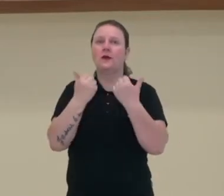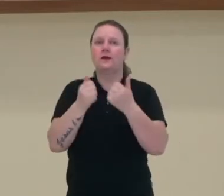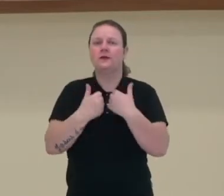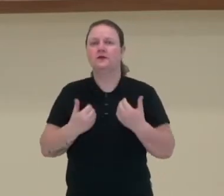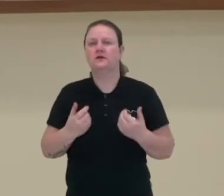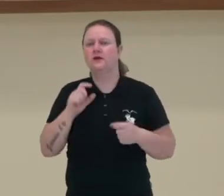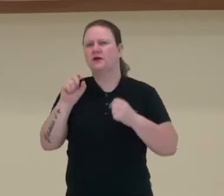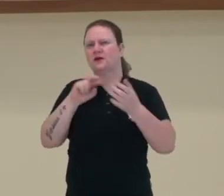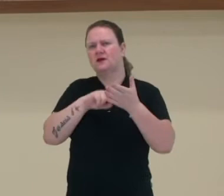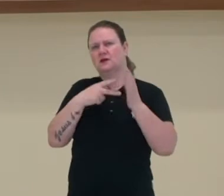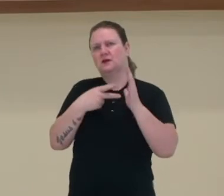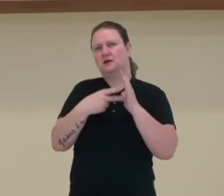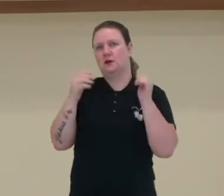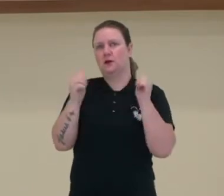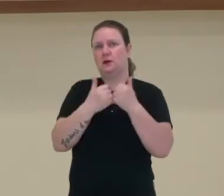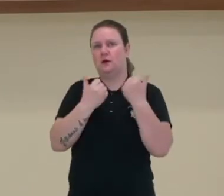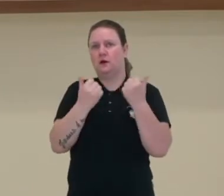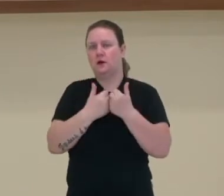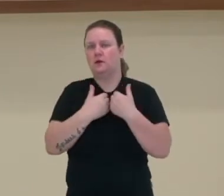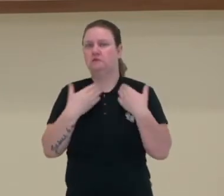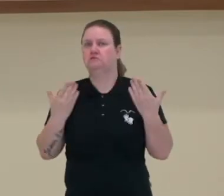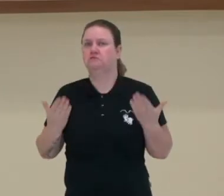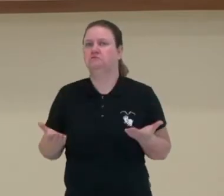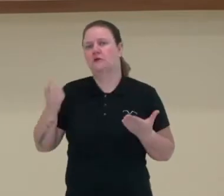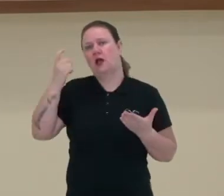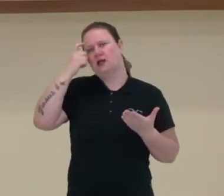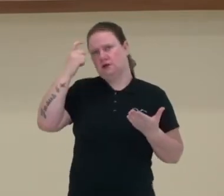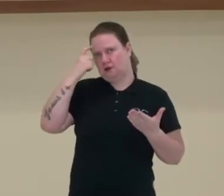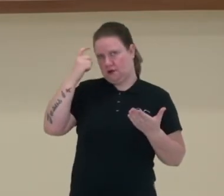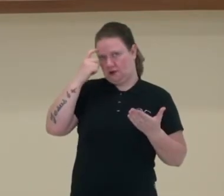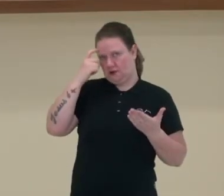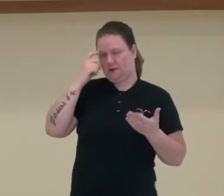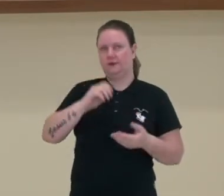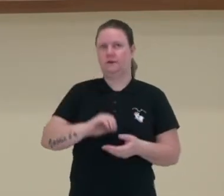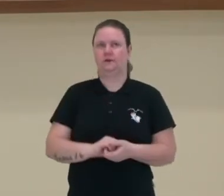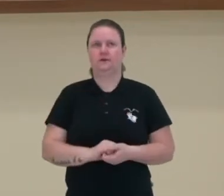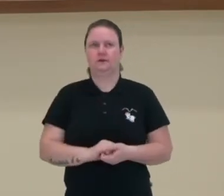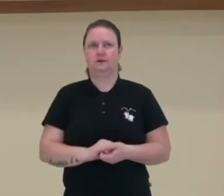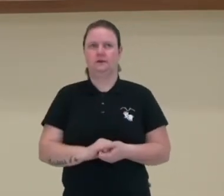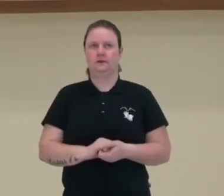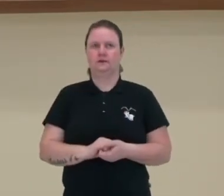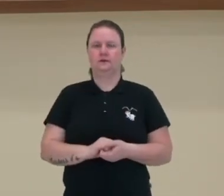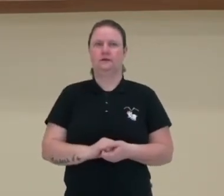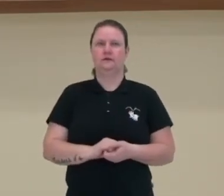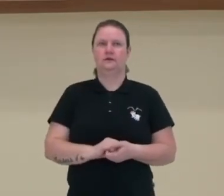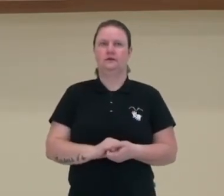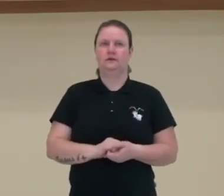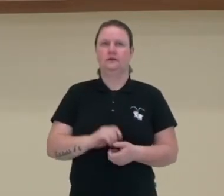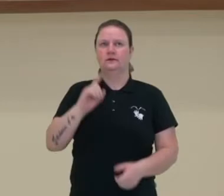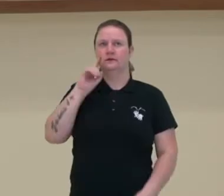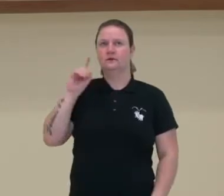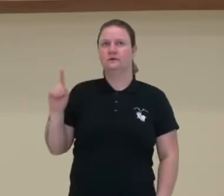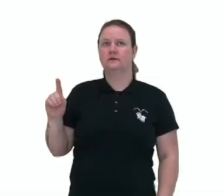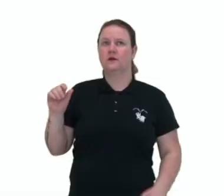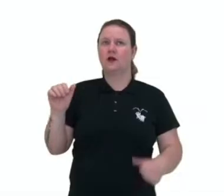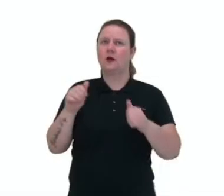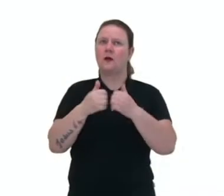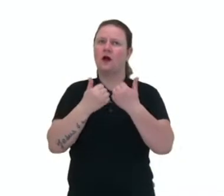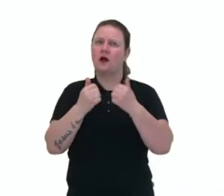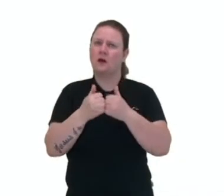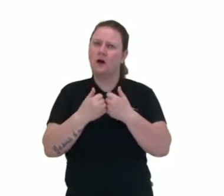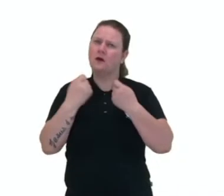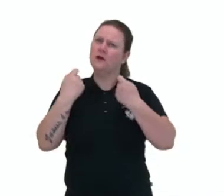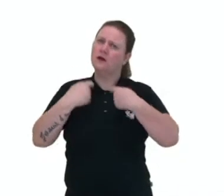pode significar aqui nessa letra? Vai pensando aí, a gente já vai voltar falando sobre isso. É para ganhar o pão, tem